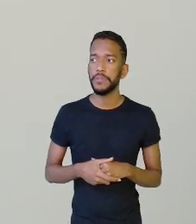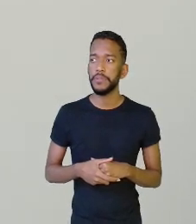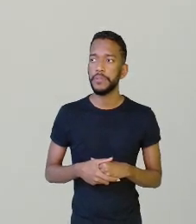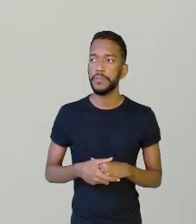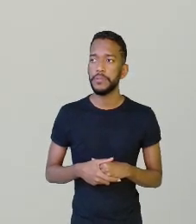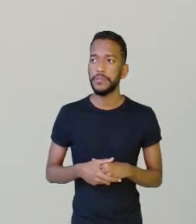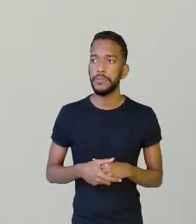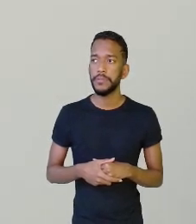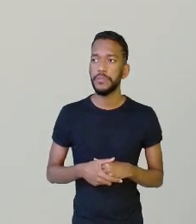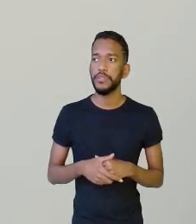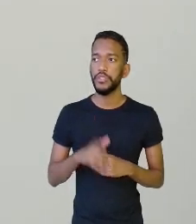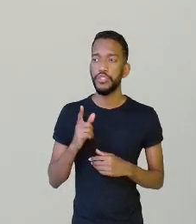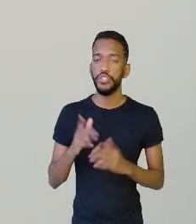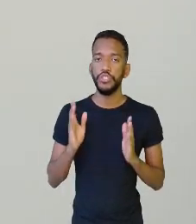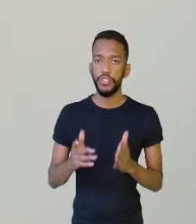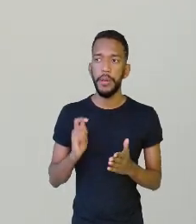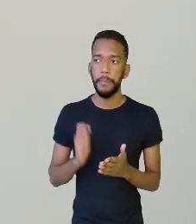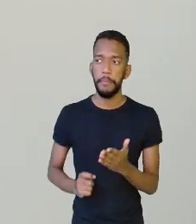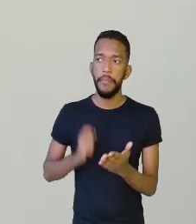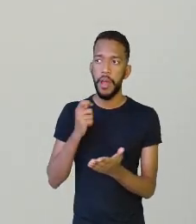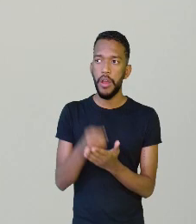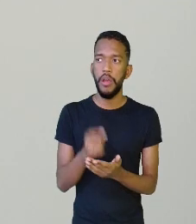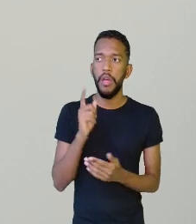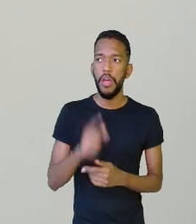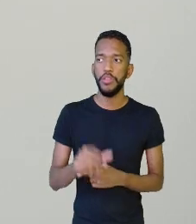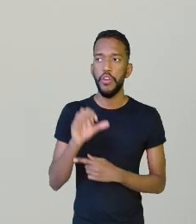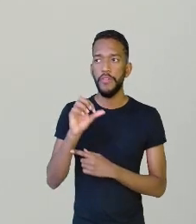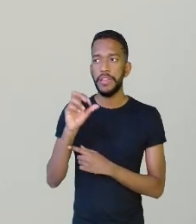deu um valor maior. Ele deu R$